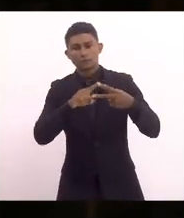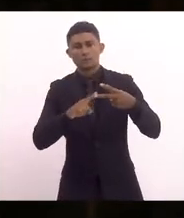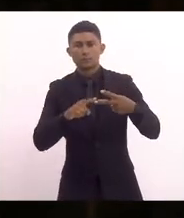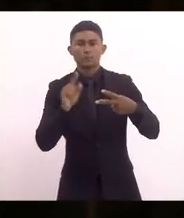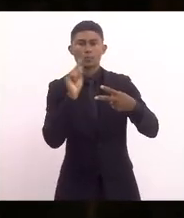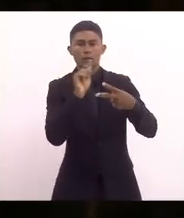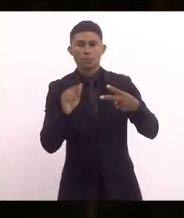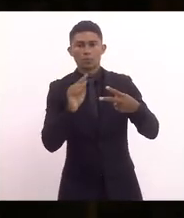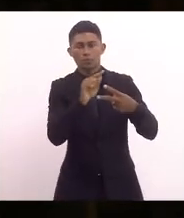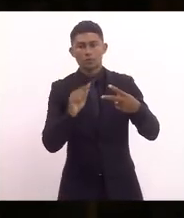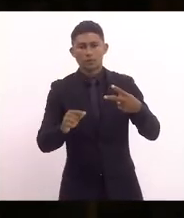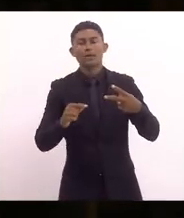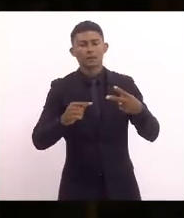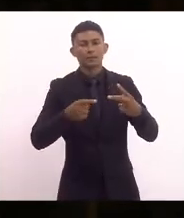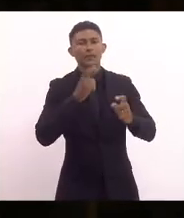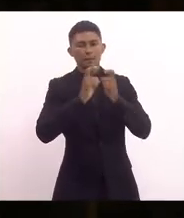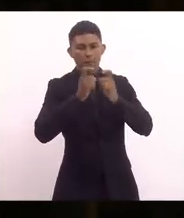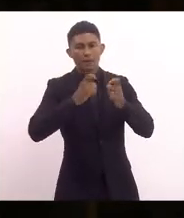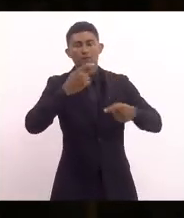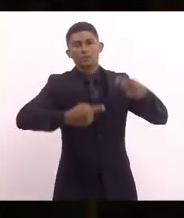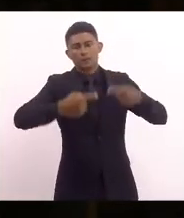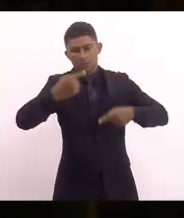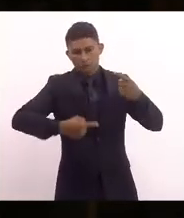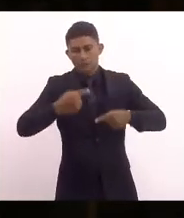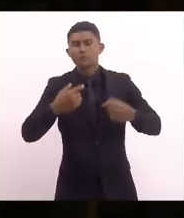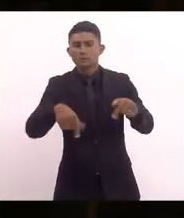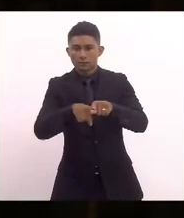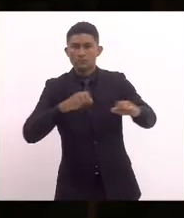aglutinadores de debates, mobilizações